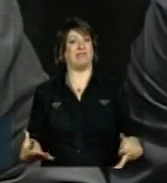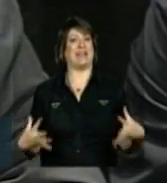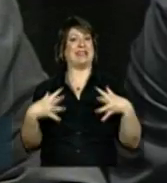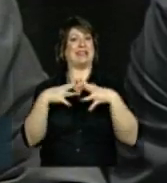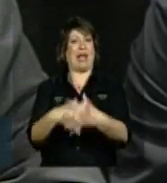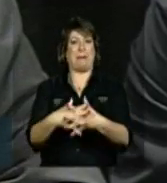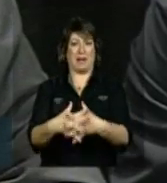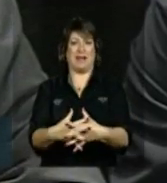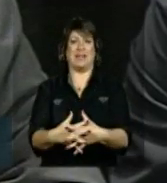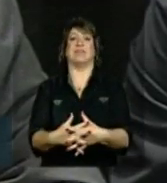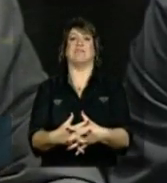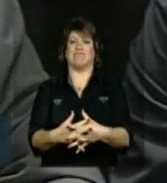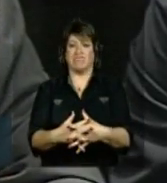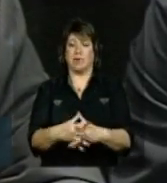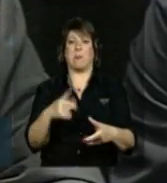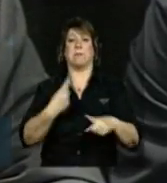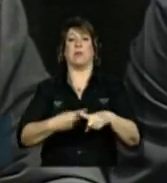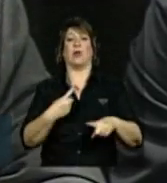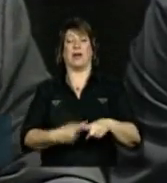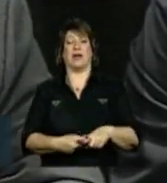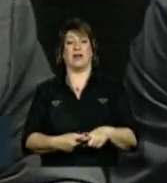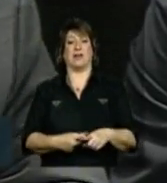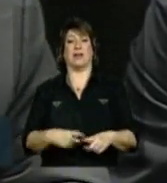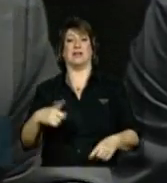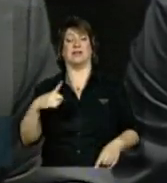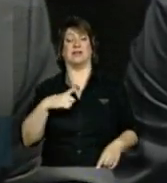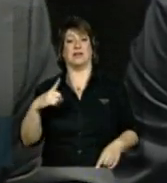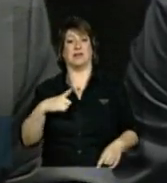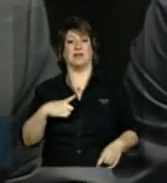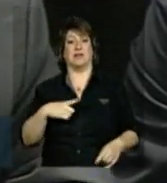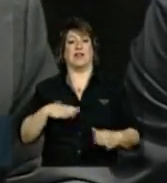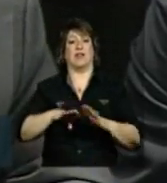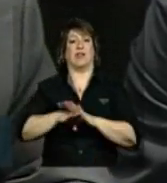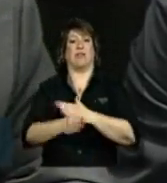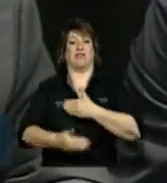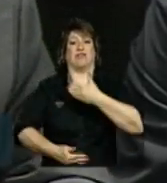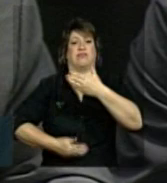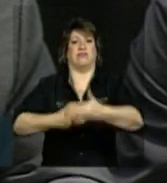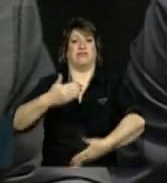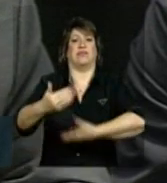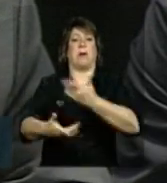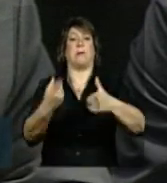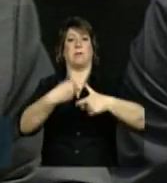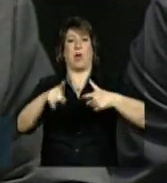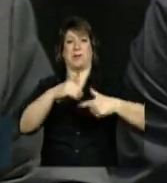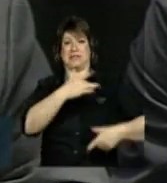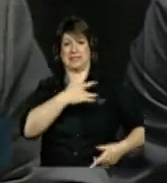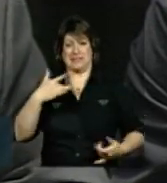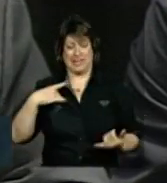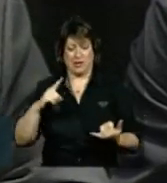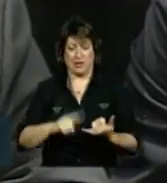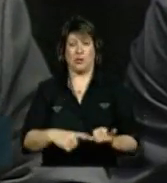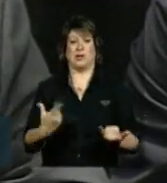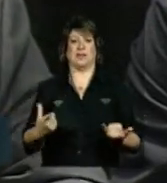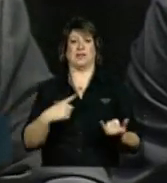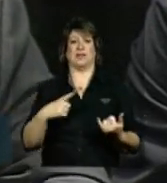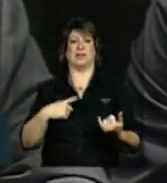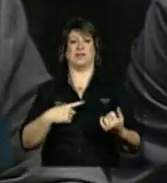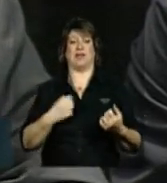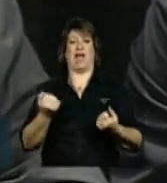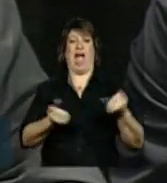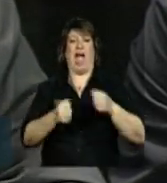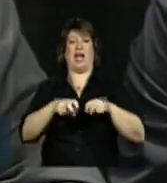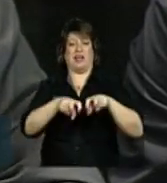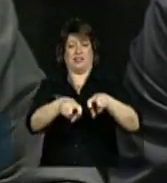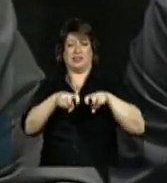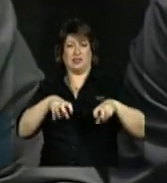grande e gira um ciclo vicioso com problemas de saúde, problema de mobilidade e uma